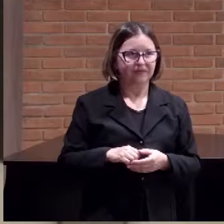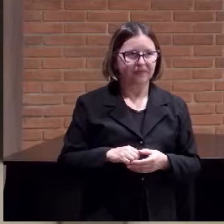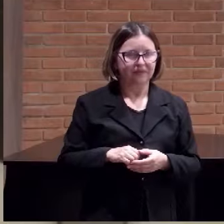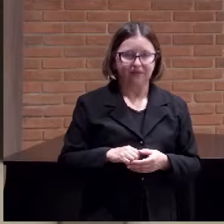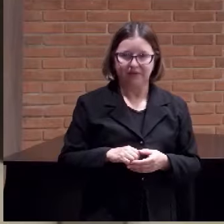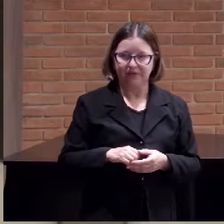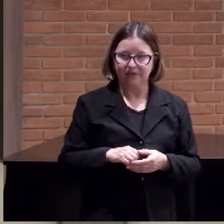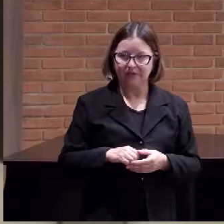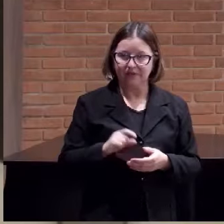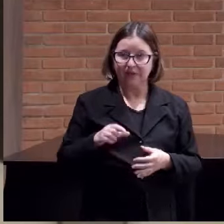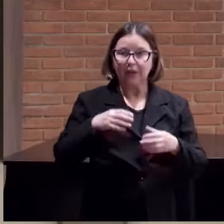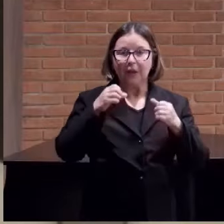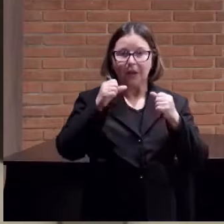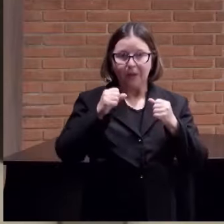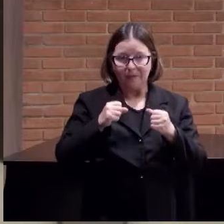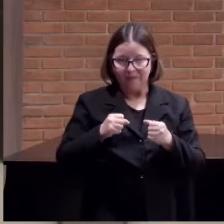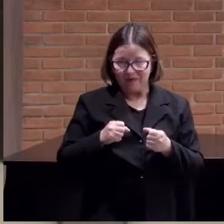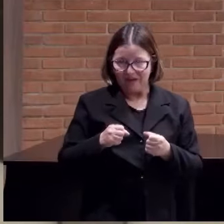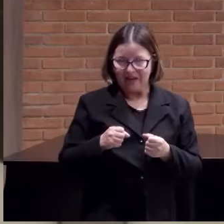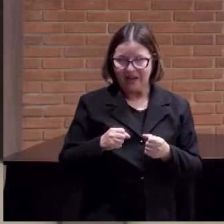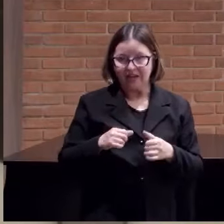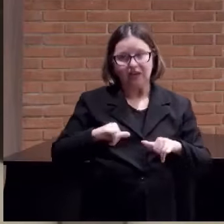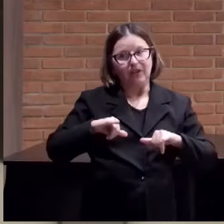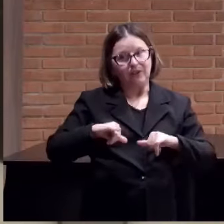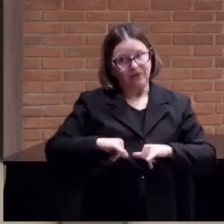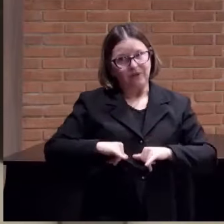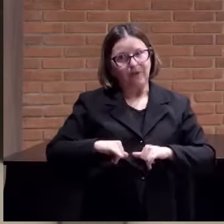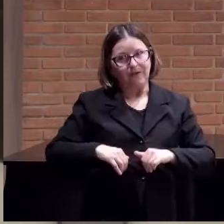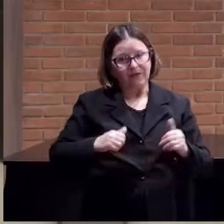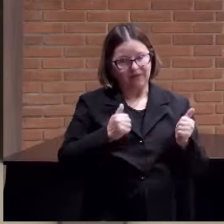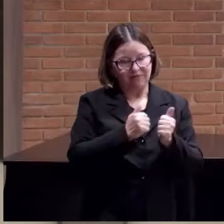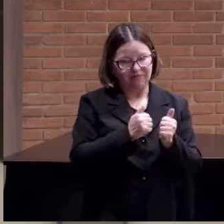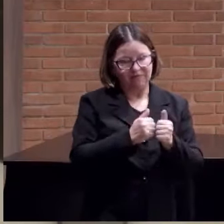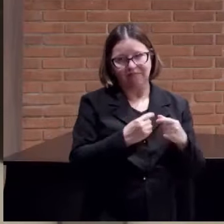Você pode perfeitamente sofrer a perseguição.